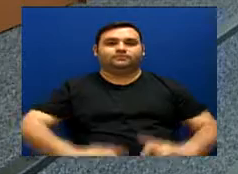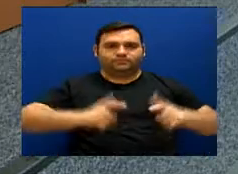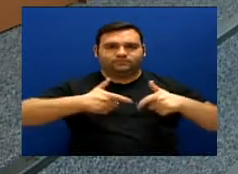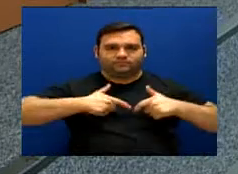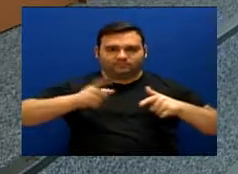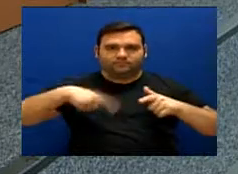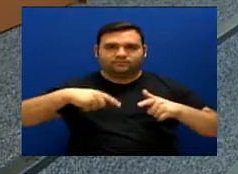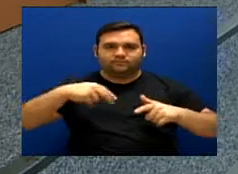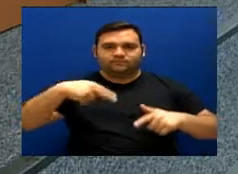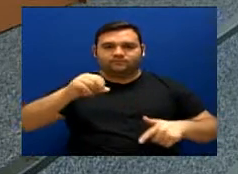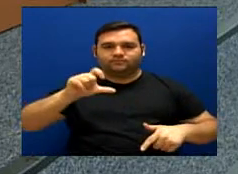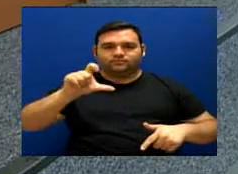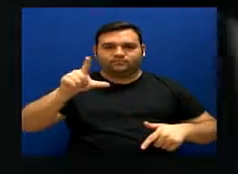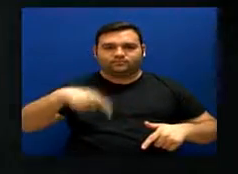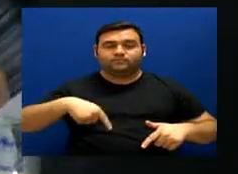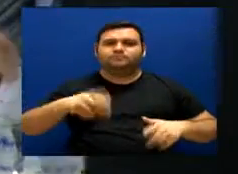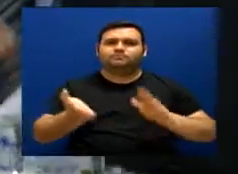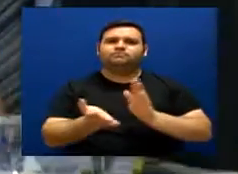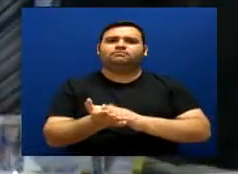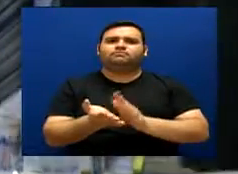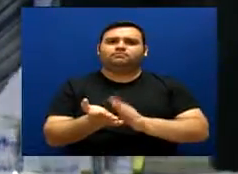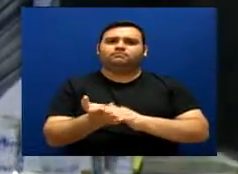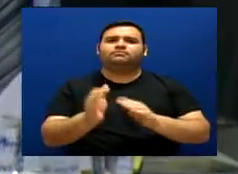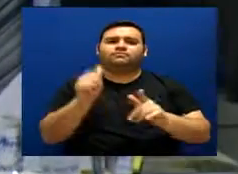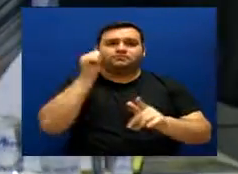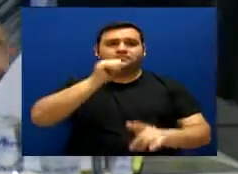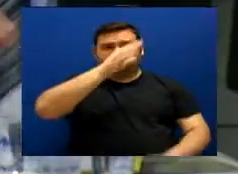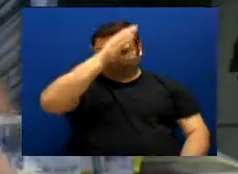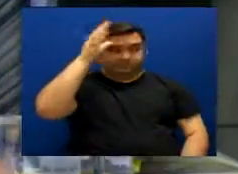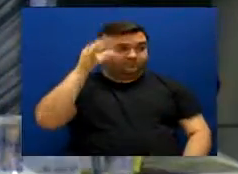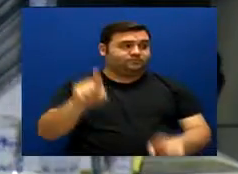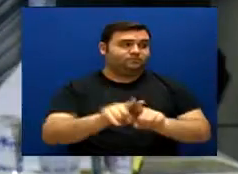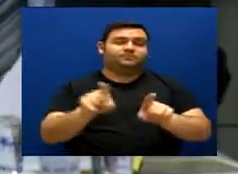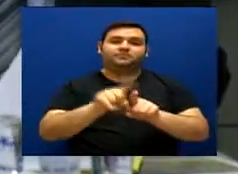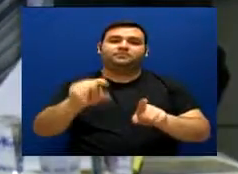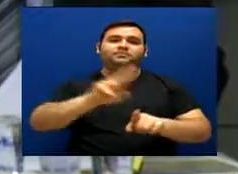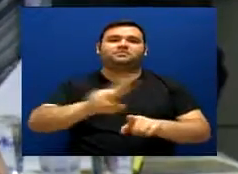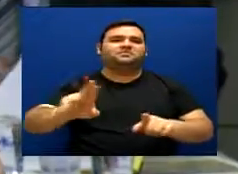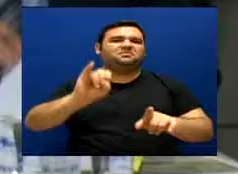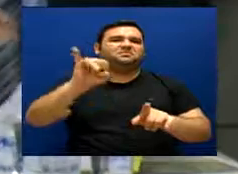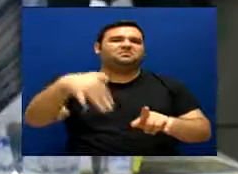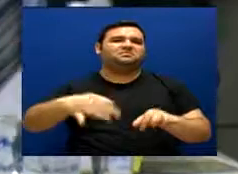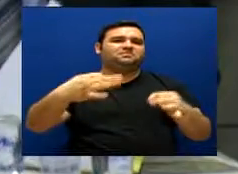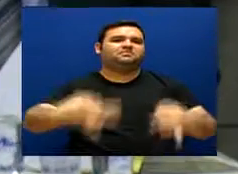Comenda. É. Dona Olé, parabéns, Dona Olé. A Cíntia por ter denominado, voto é sim.